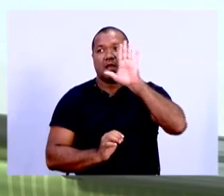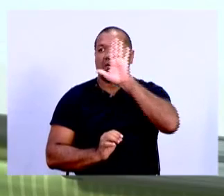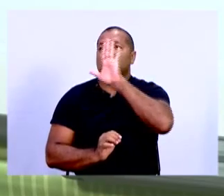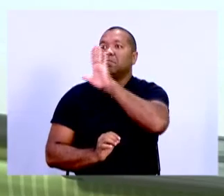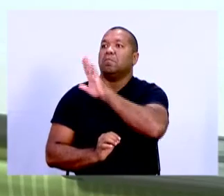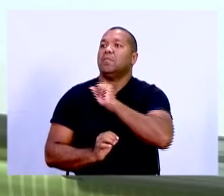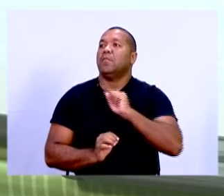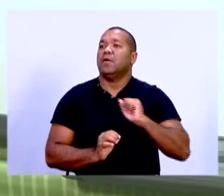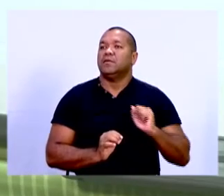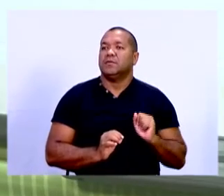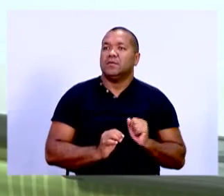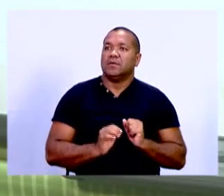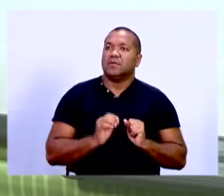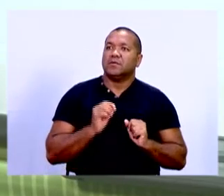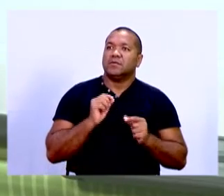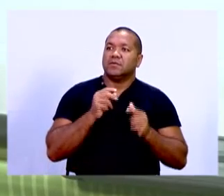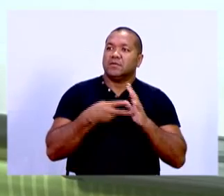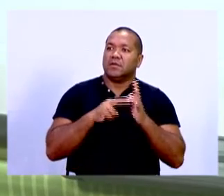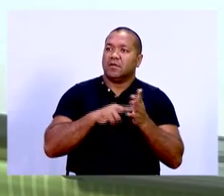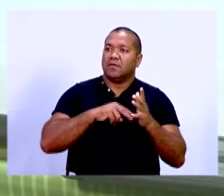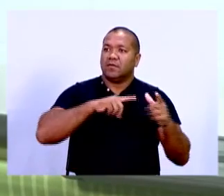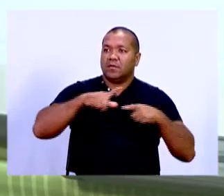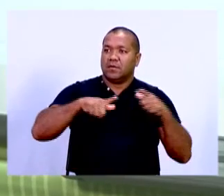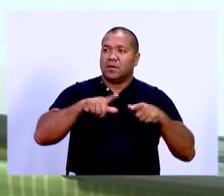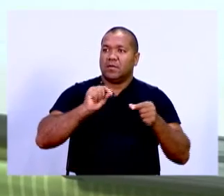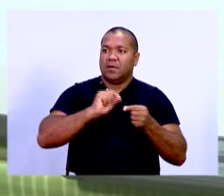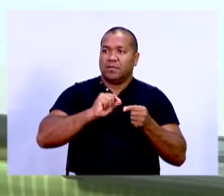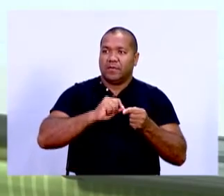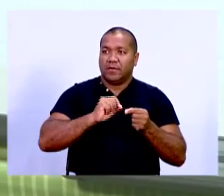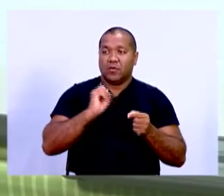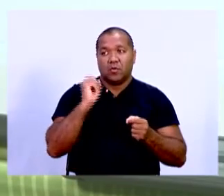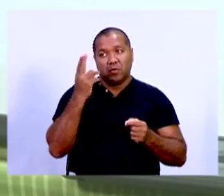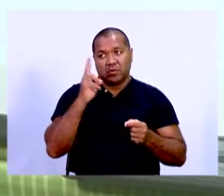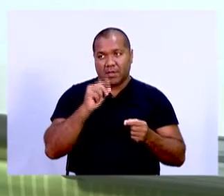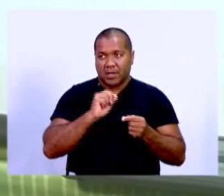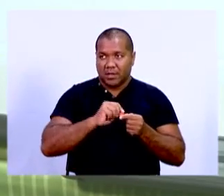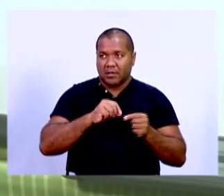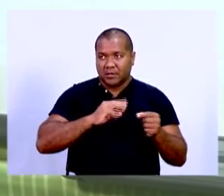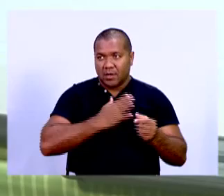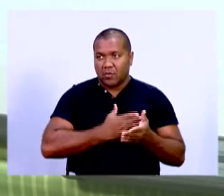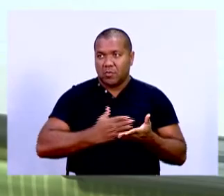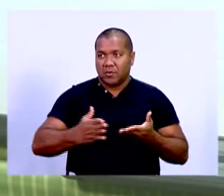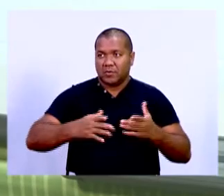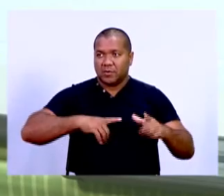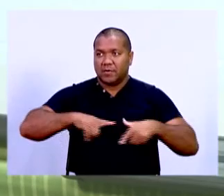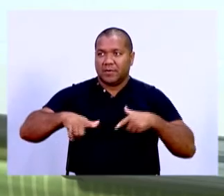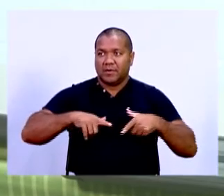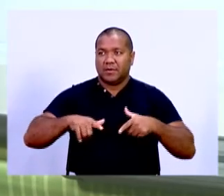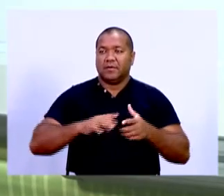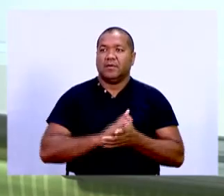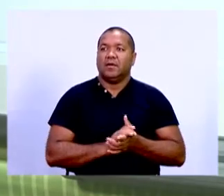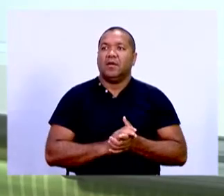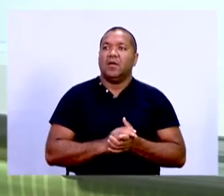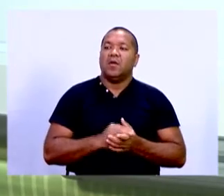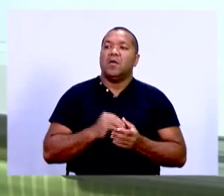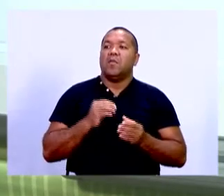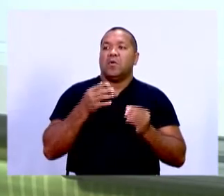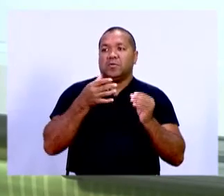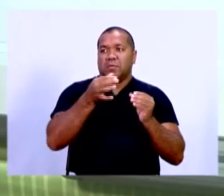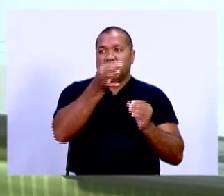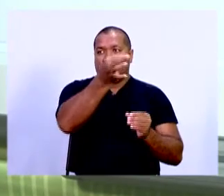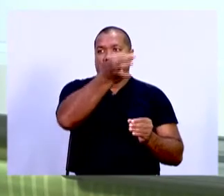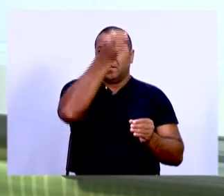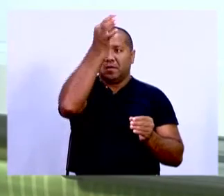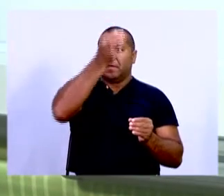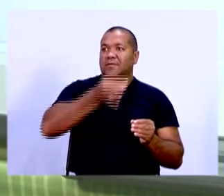cada adesivo daquele é uma tarefa a ser feita, ou está sendo feita. Eu posso tirar a tarefa que eu já fiz, passo para que eu ainda